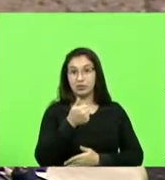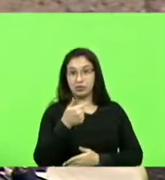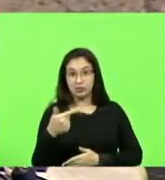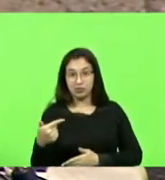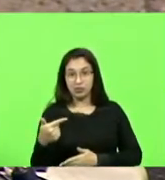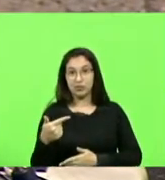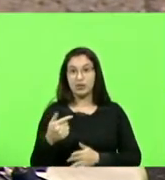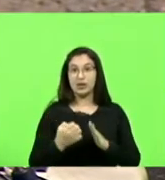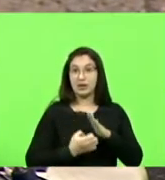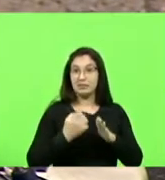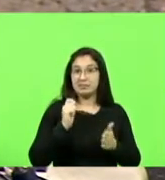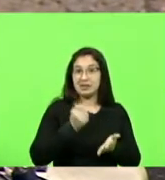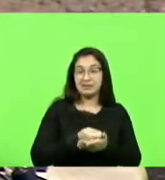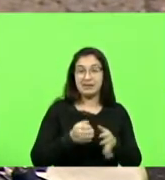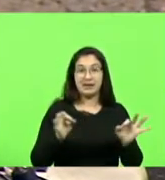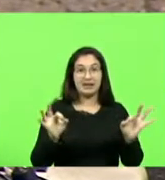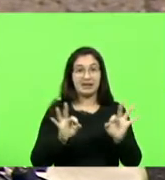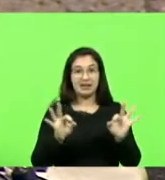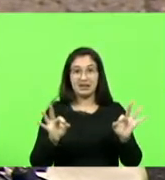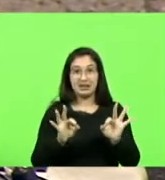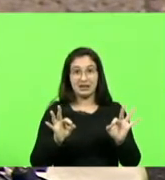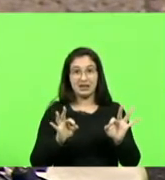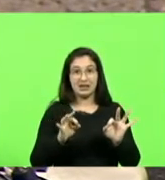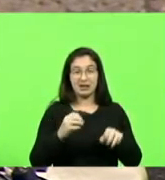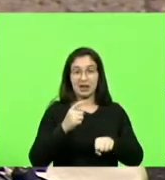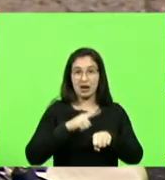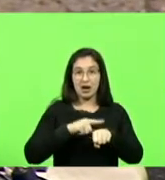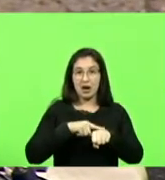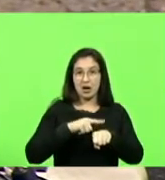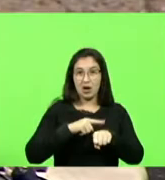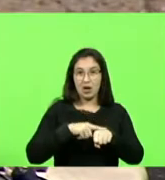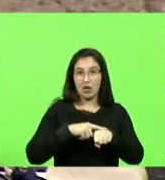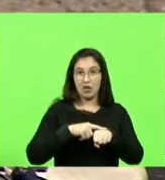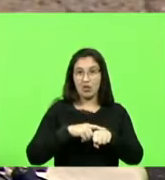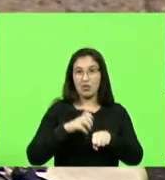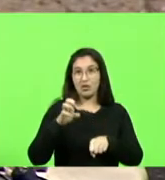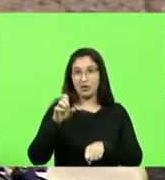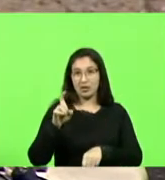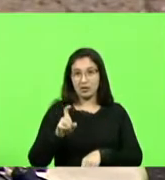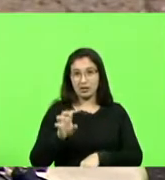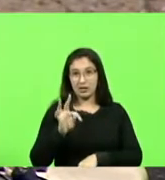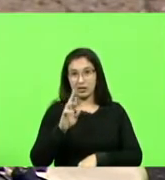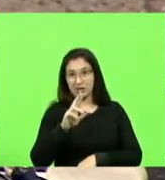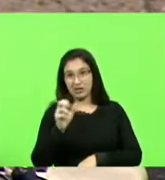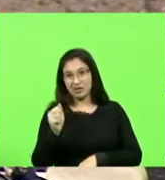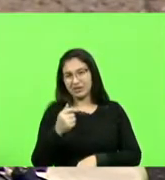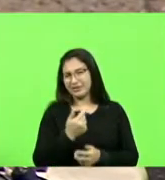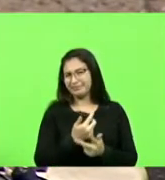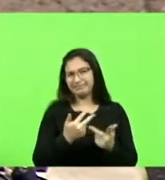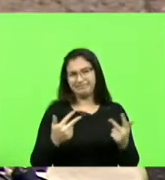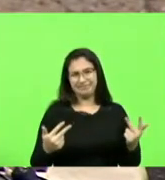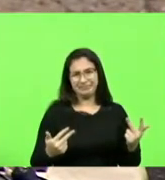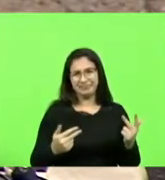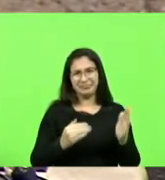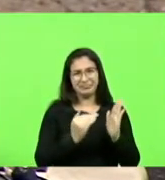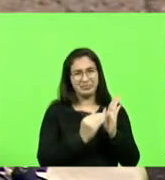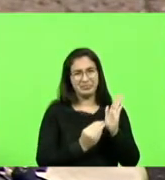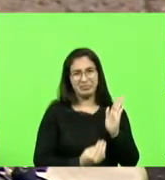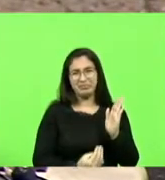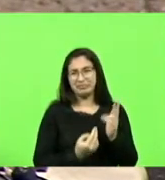para cobertura de plantões de férias e atestados. Bom, enfim, são diversas